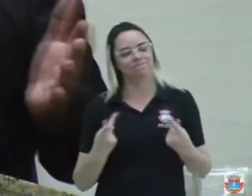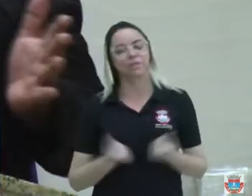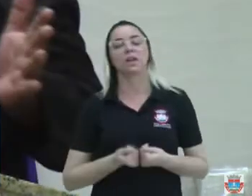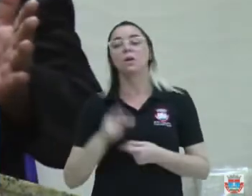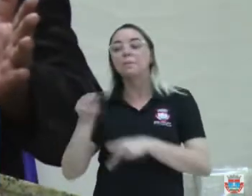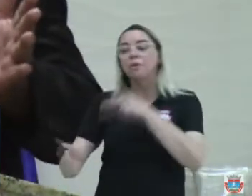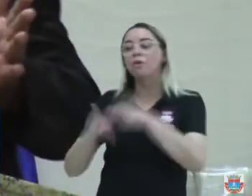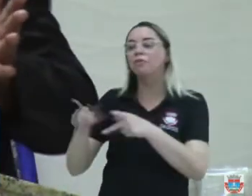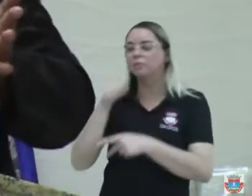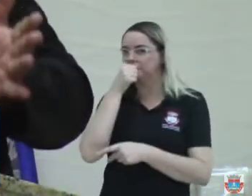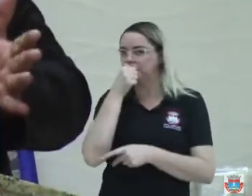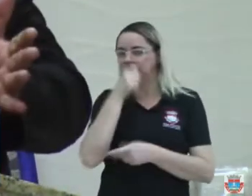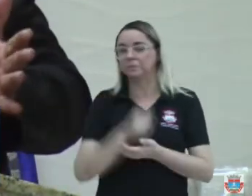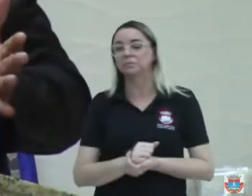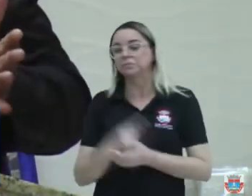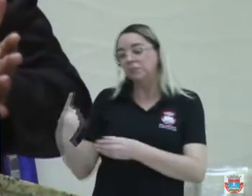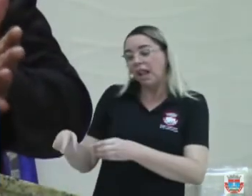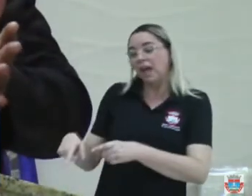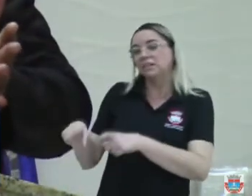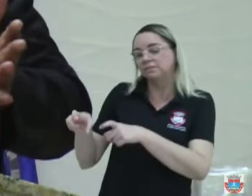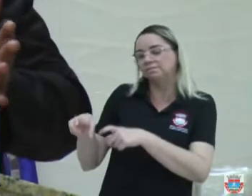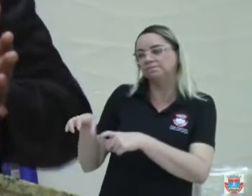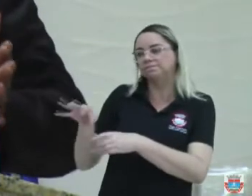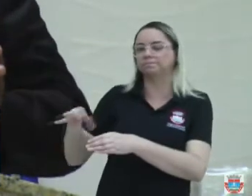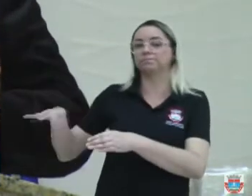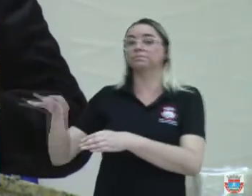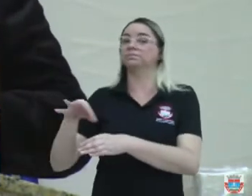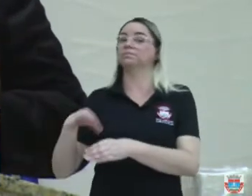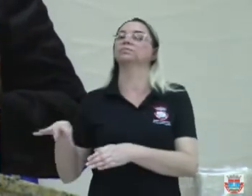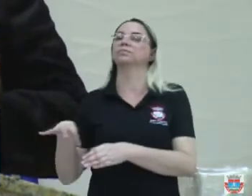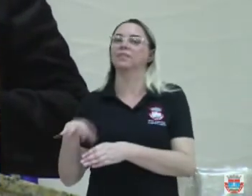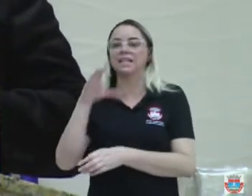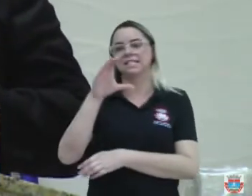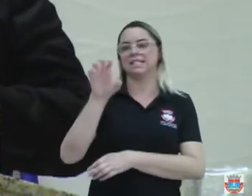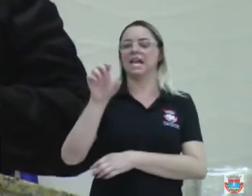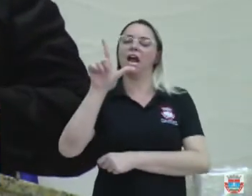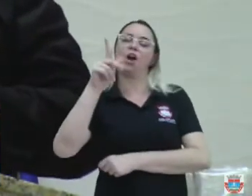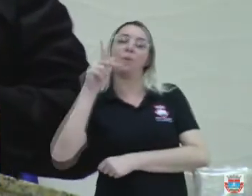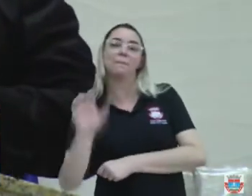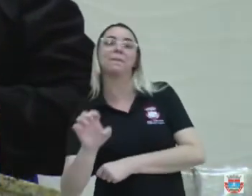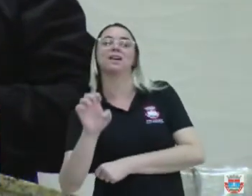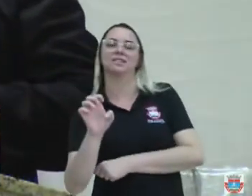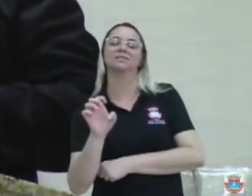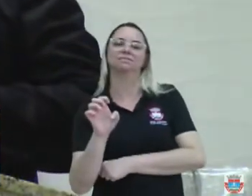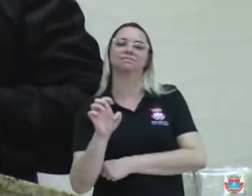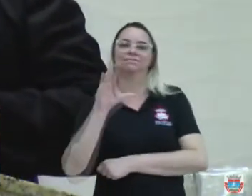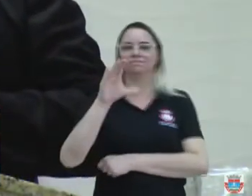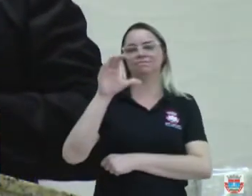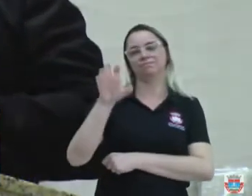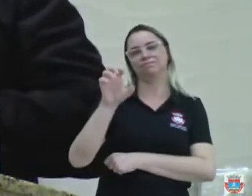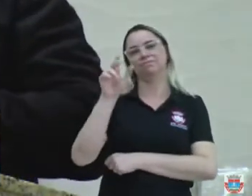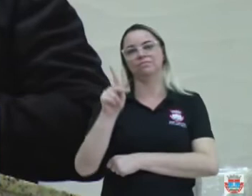ela depende do município, não é mais com a CELP. É tão provável que aquela taxinha